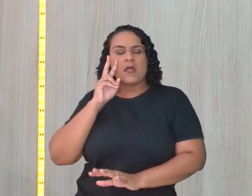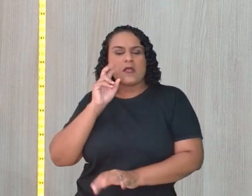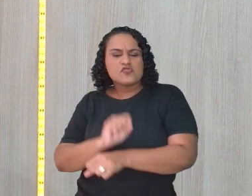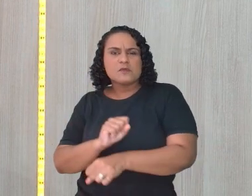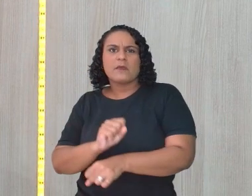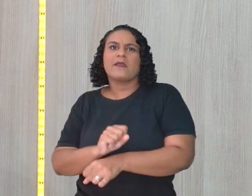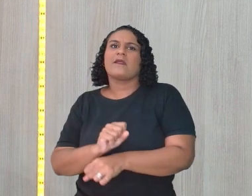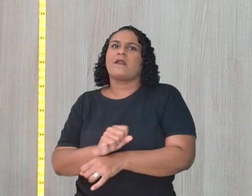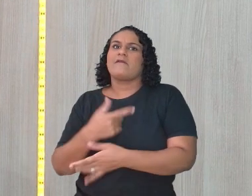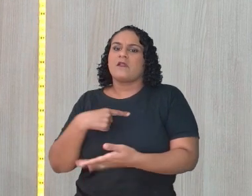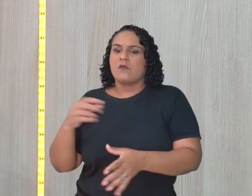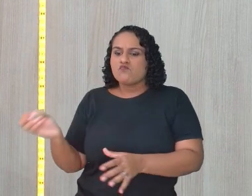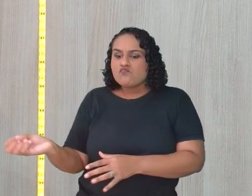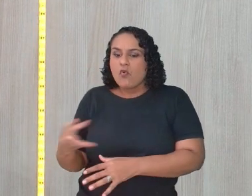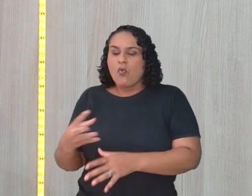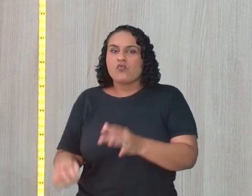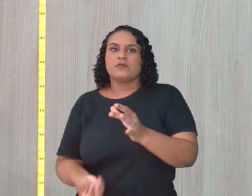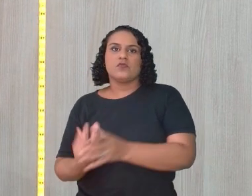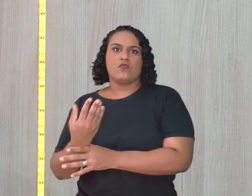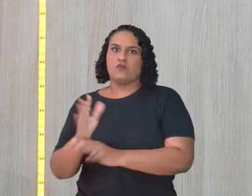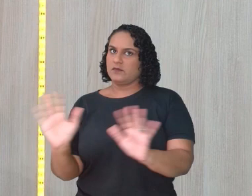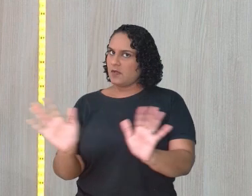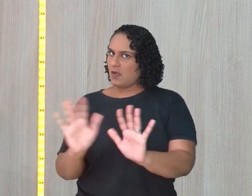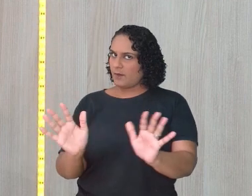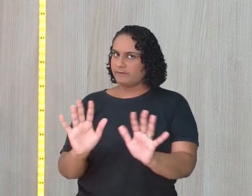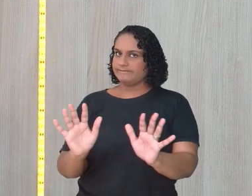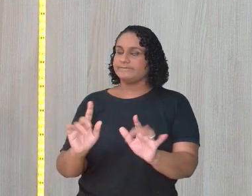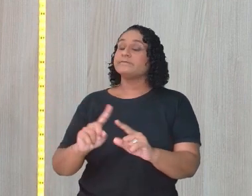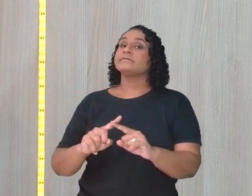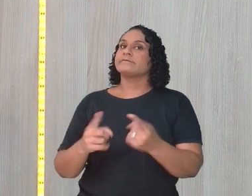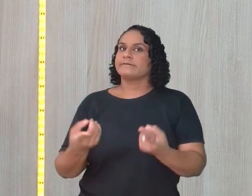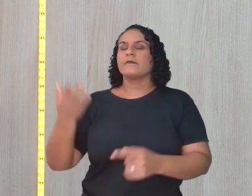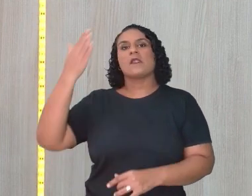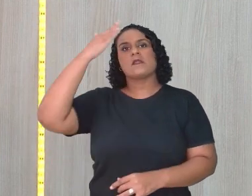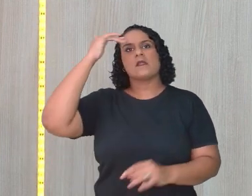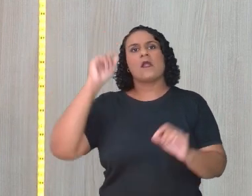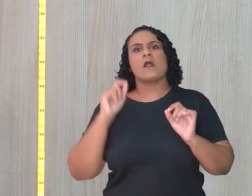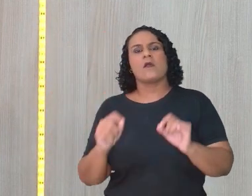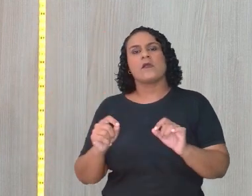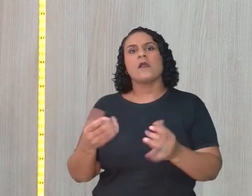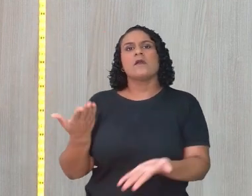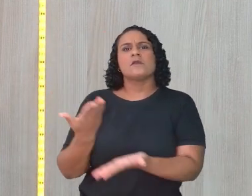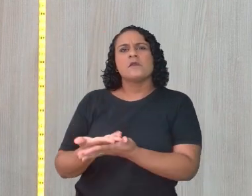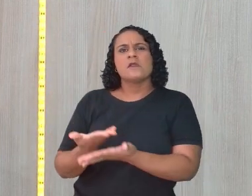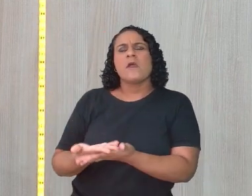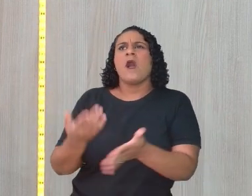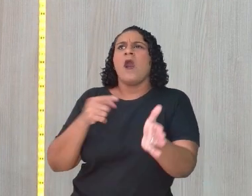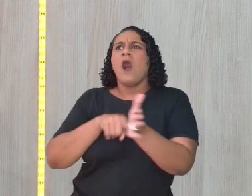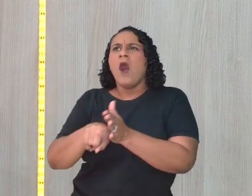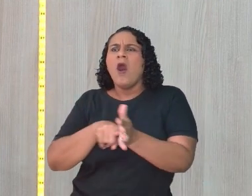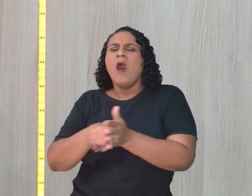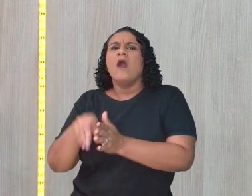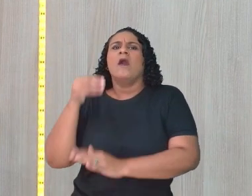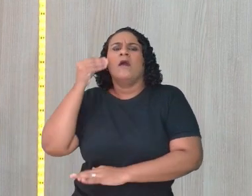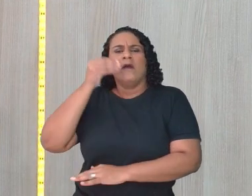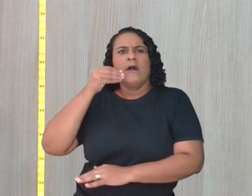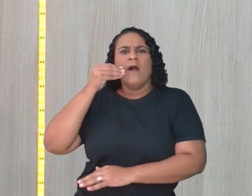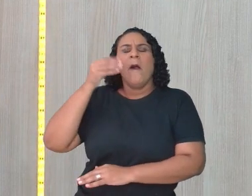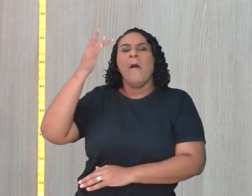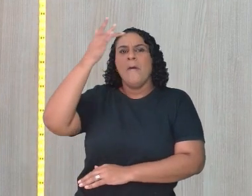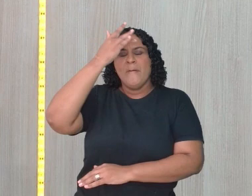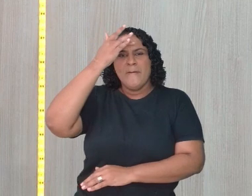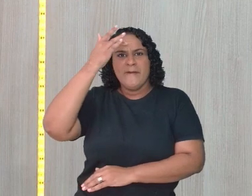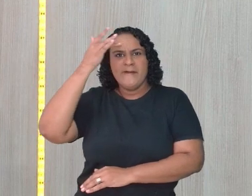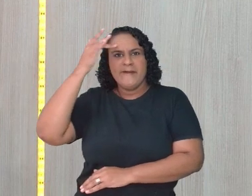essa reprodução. Não vamos fazer isso, mas a gente sabe, a partir dos estudos, a partir de experiência, de pessoas que têm,